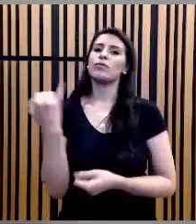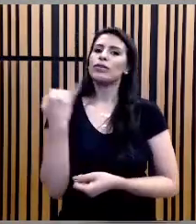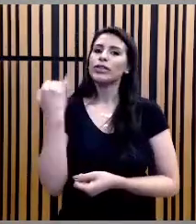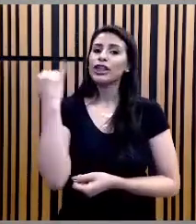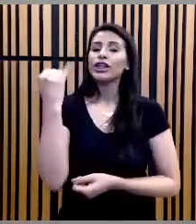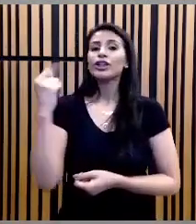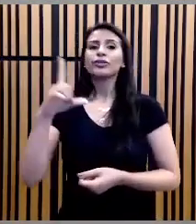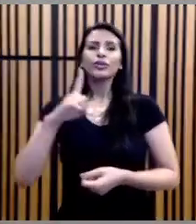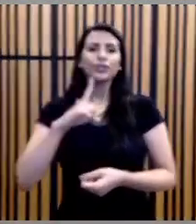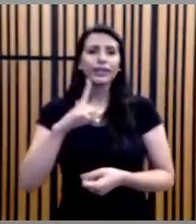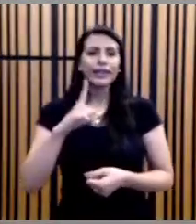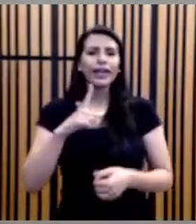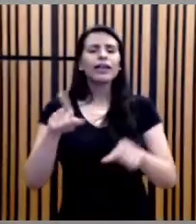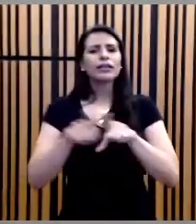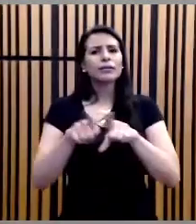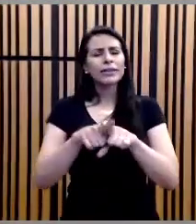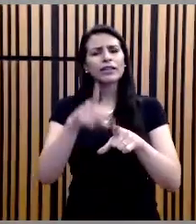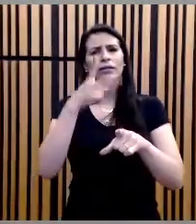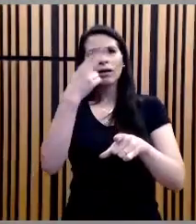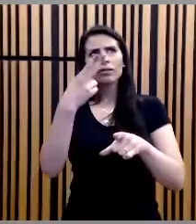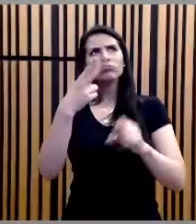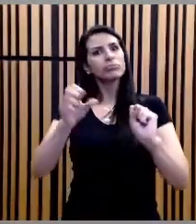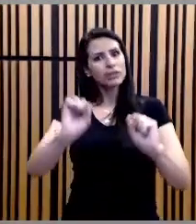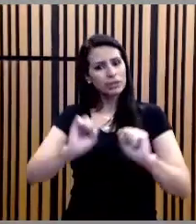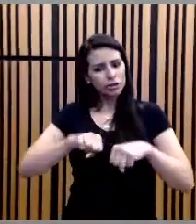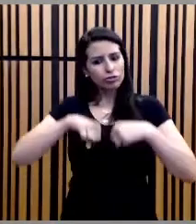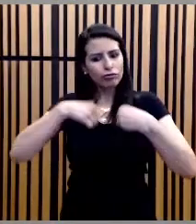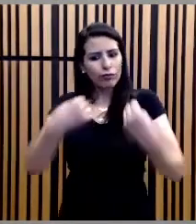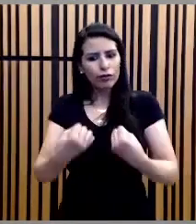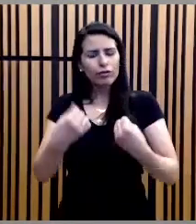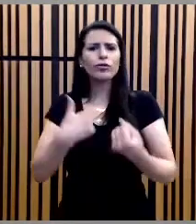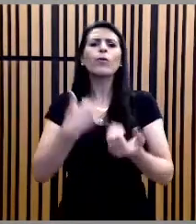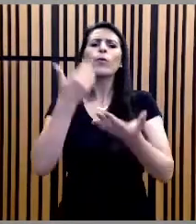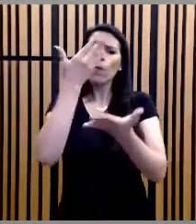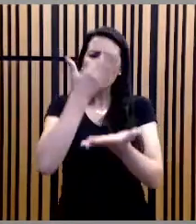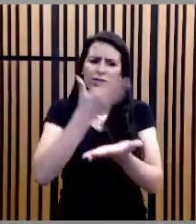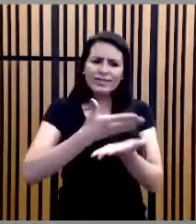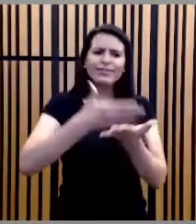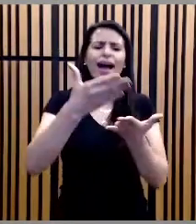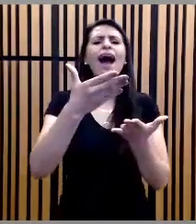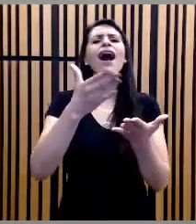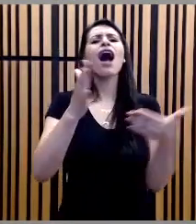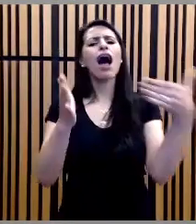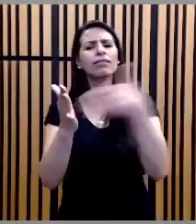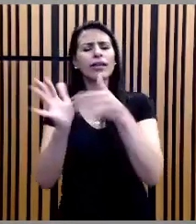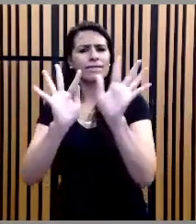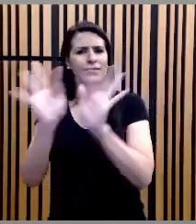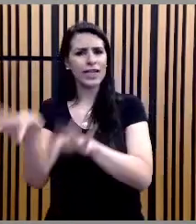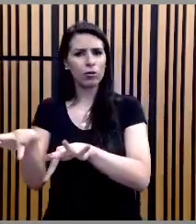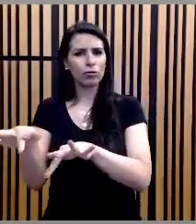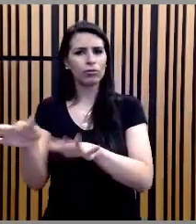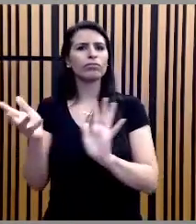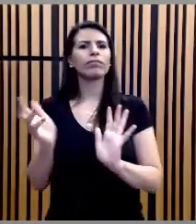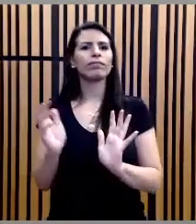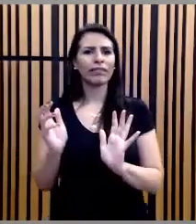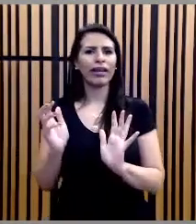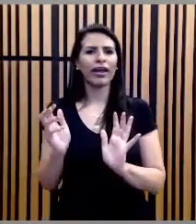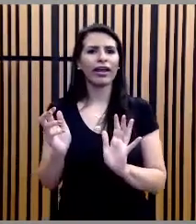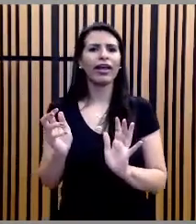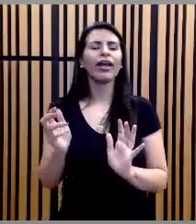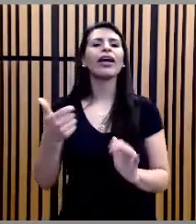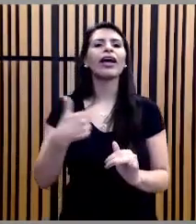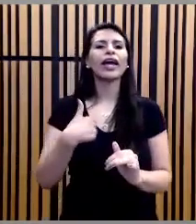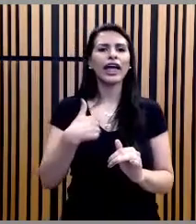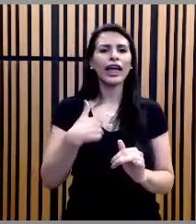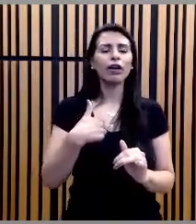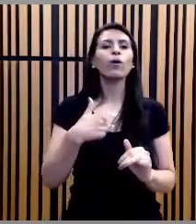a dinâmica, enfim, o esforço de realmente começar e terminar. Eu gosto muito assim, iniciativa, e uma palavra que não existe, mas que eu gosto